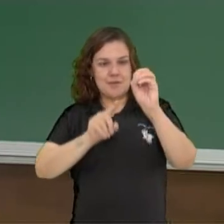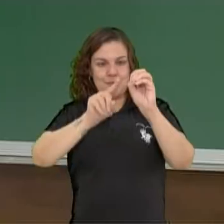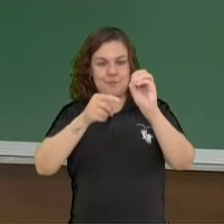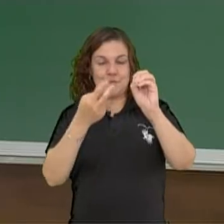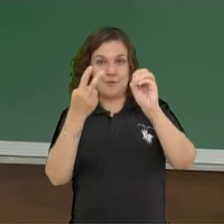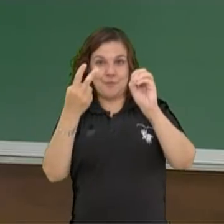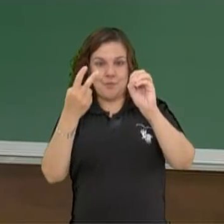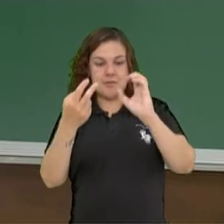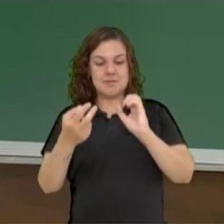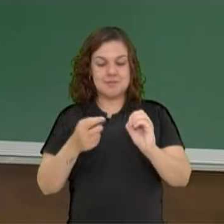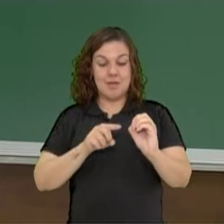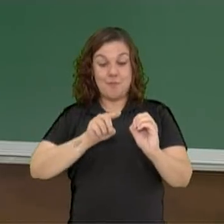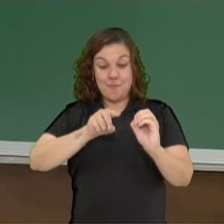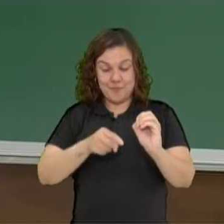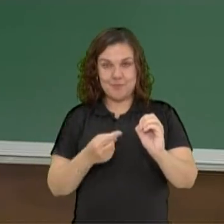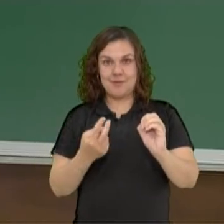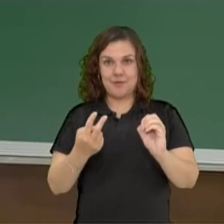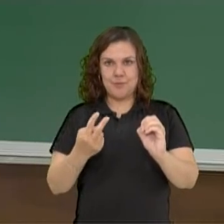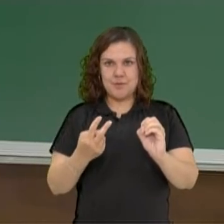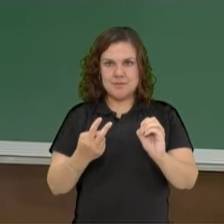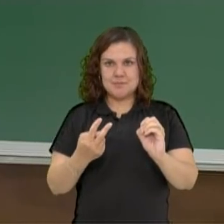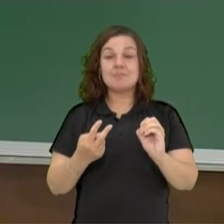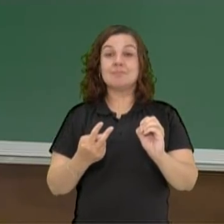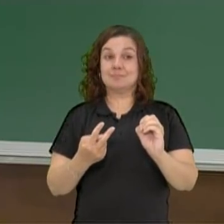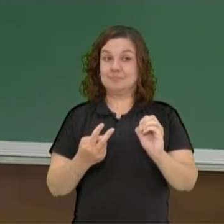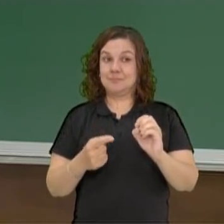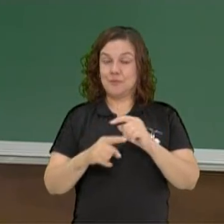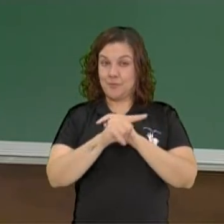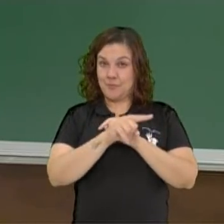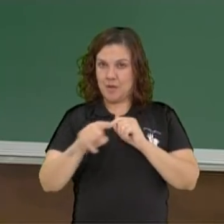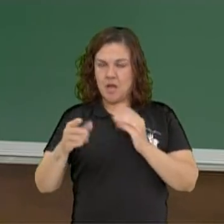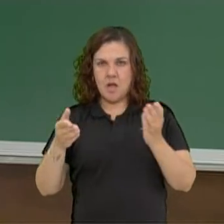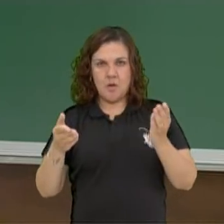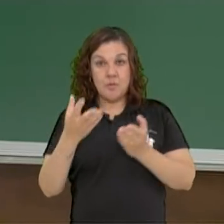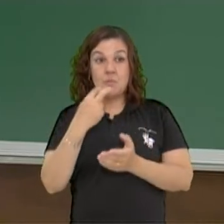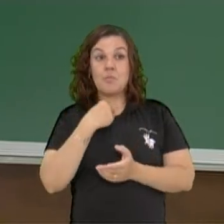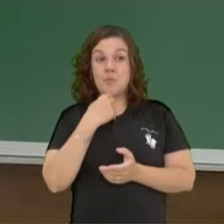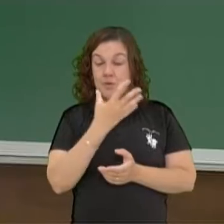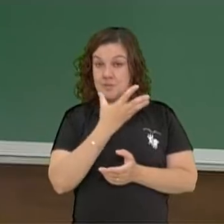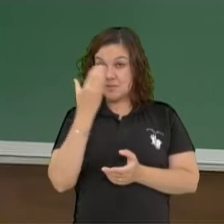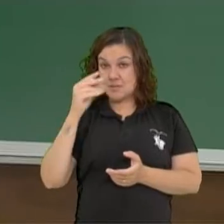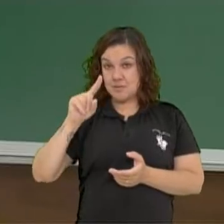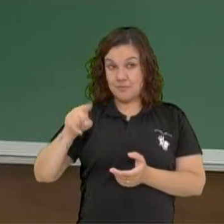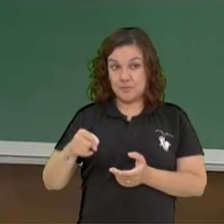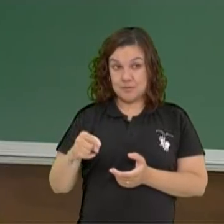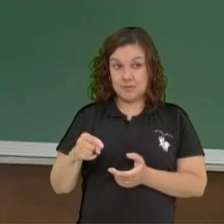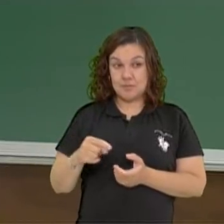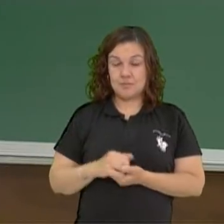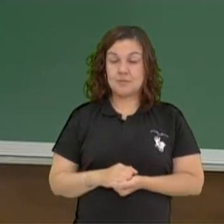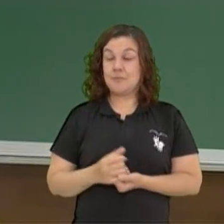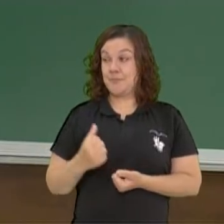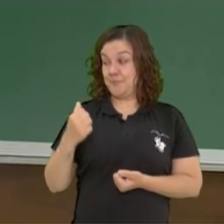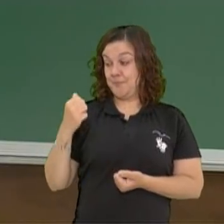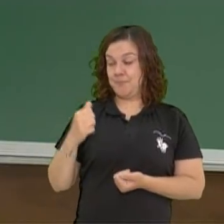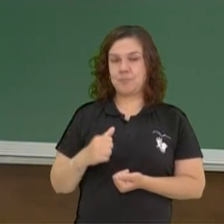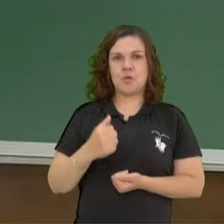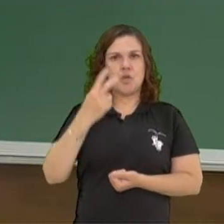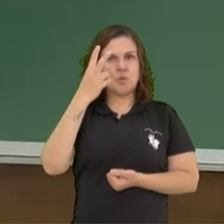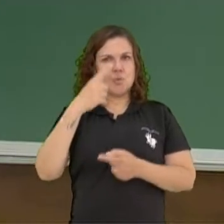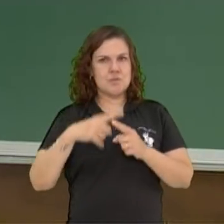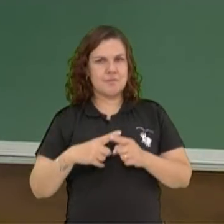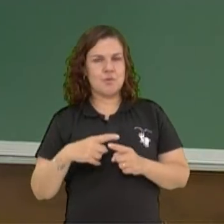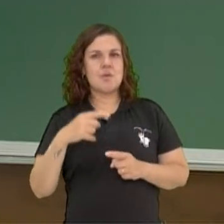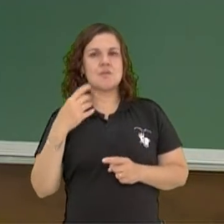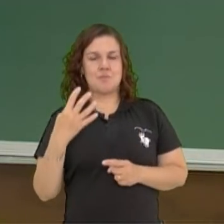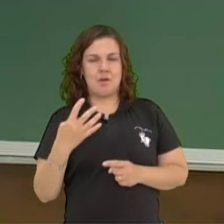0,2. Agora, vamos fazer a continha. Quando a gente está multiplicando, a gente esquece da vírgula, né? Então, vamos lá, 2 vezes 2, 4, né? 2